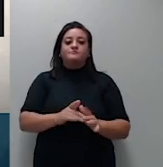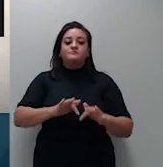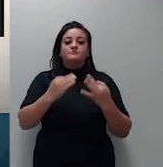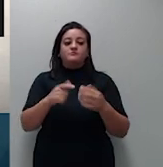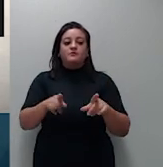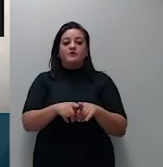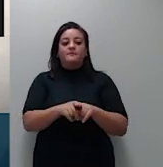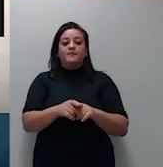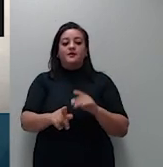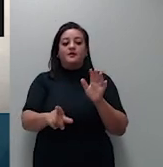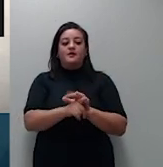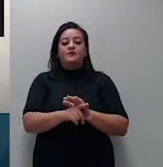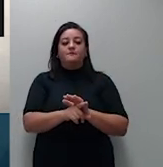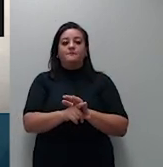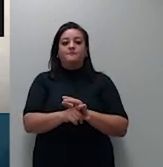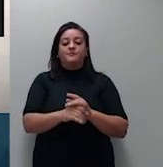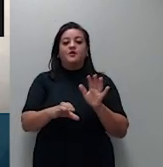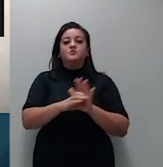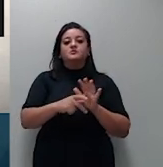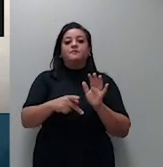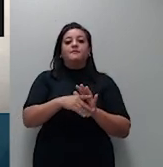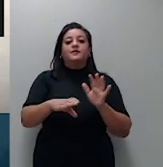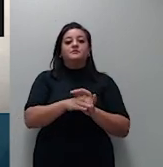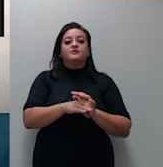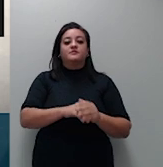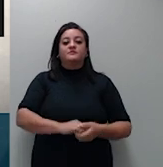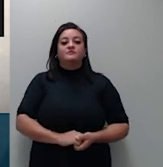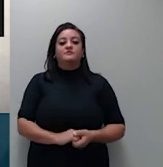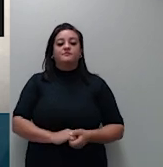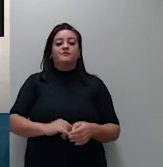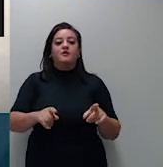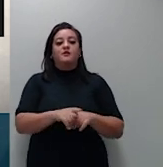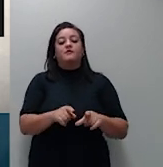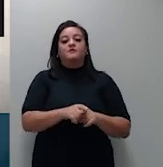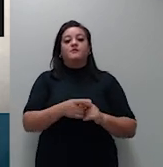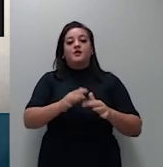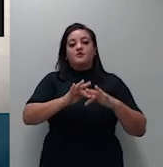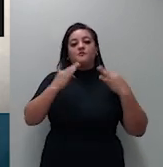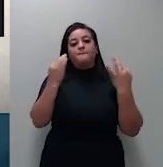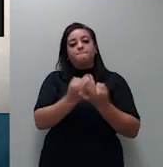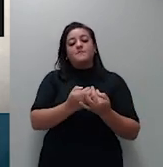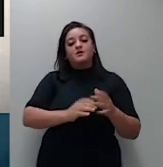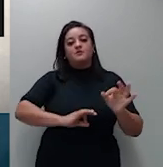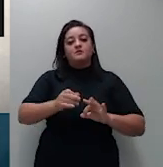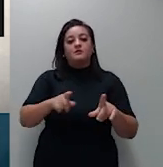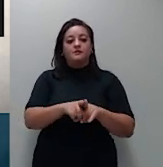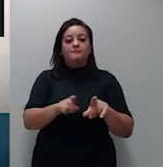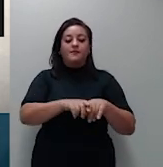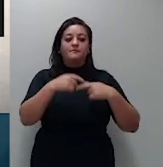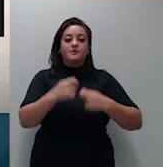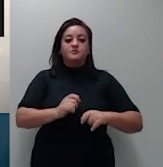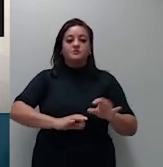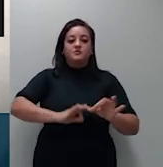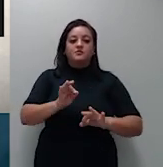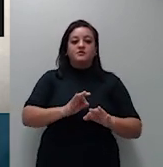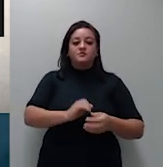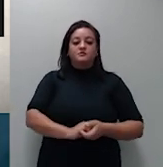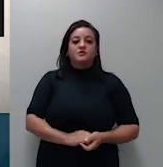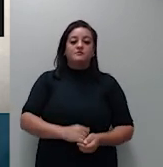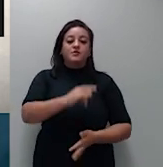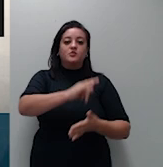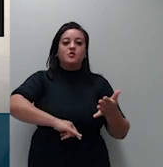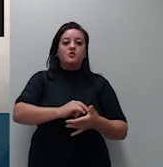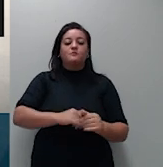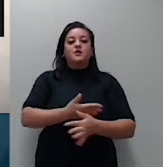O Código Civil de 2002 proibido de bem de família convencional deve ser instituído por Escritura pública ou Testamento